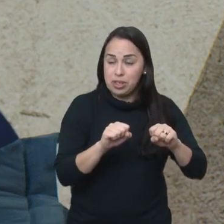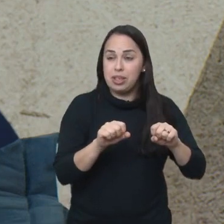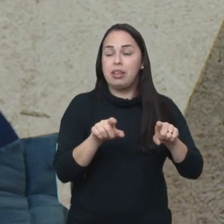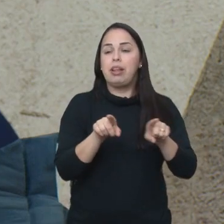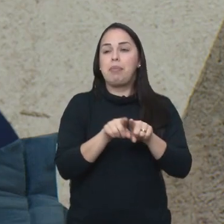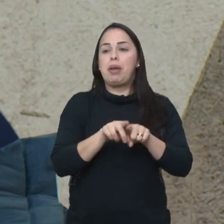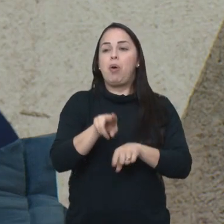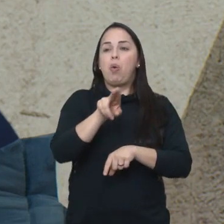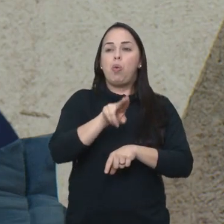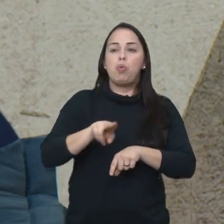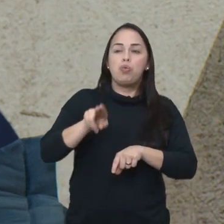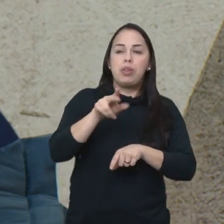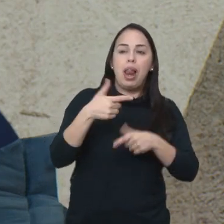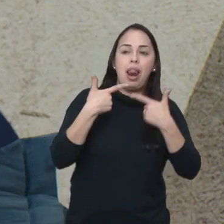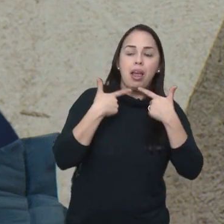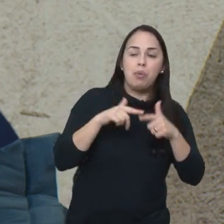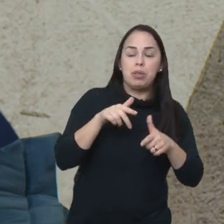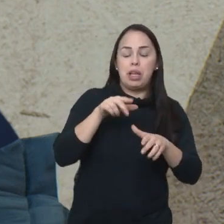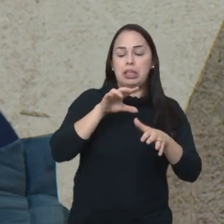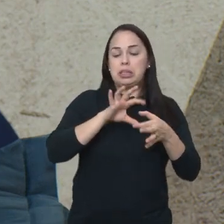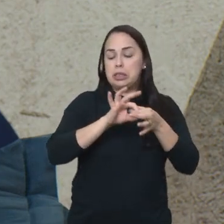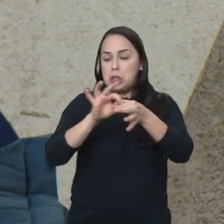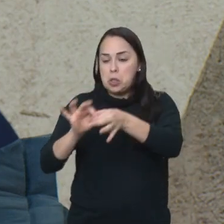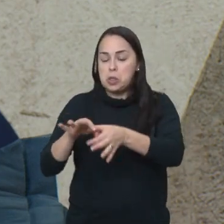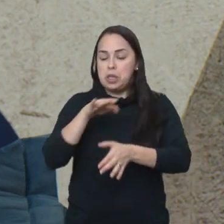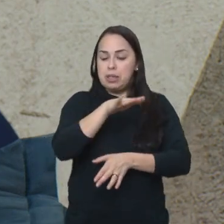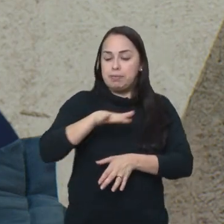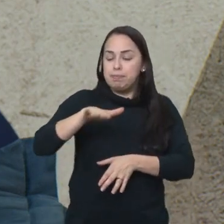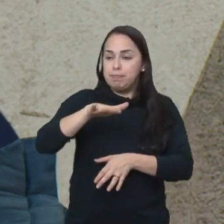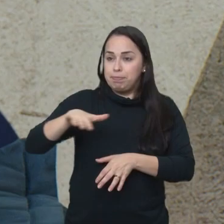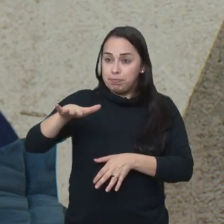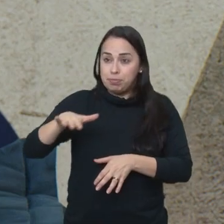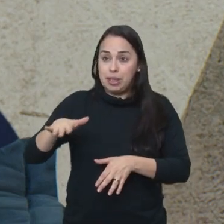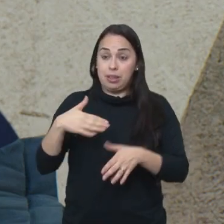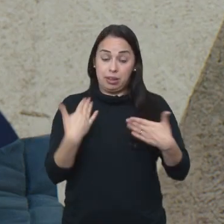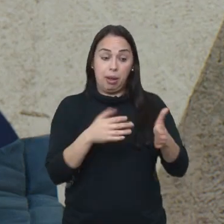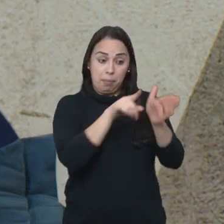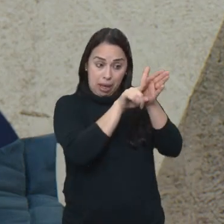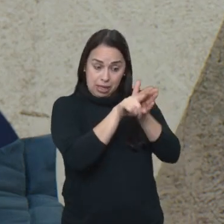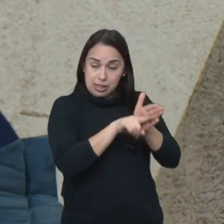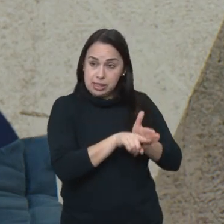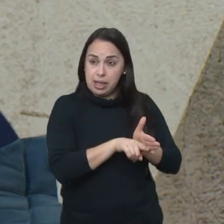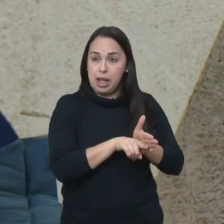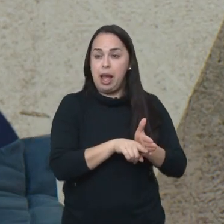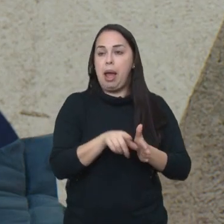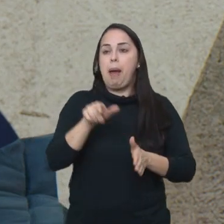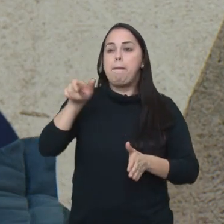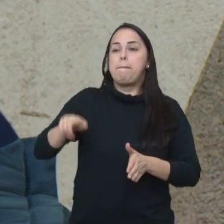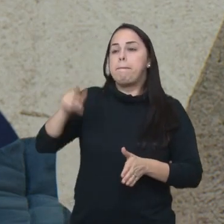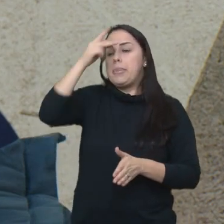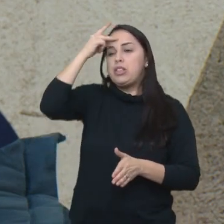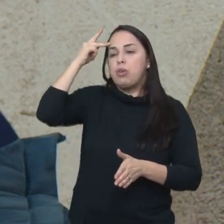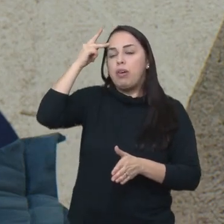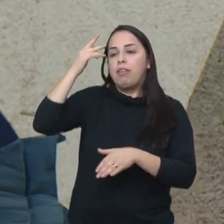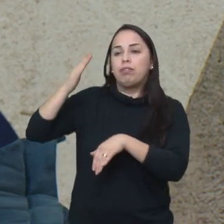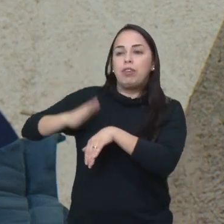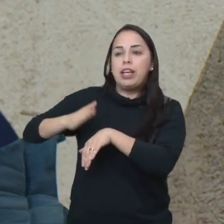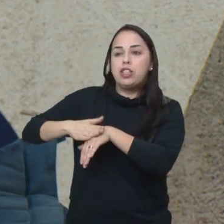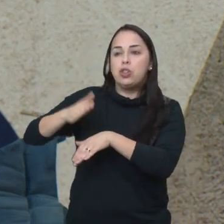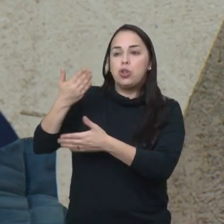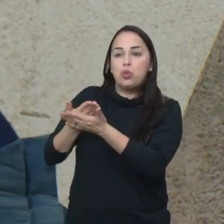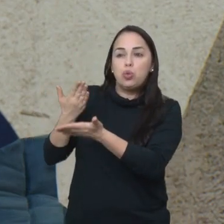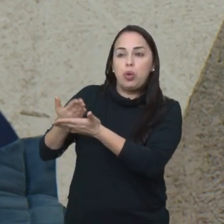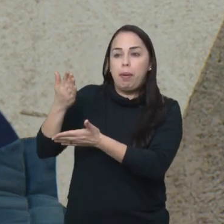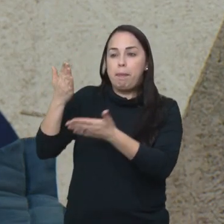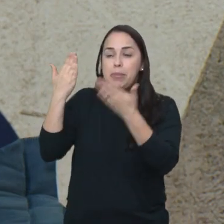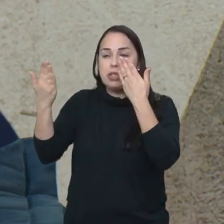para o uso da língua em diversos contextos, né? Então, tem várias perspectivas de pesquisa. Às vezes a pessoa fez